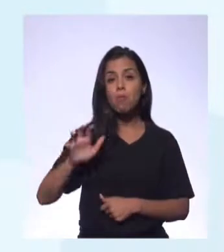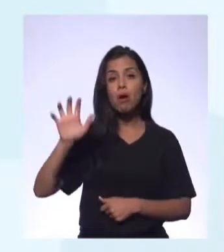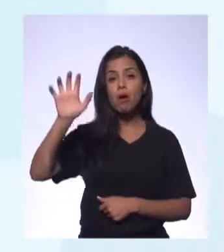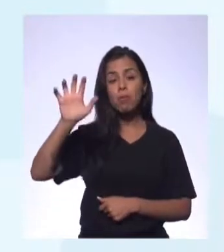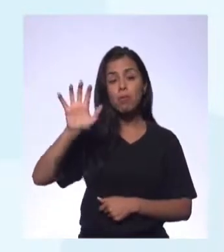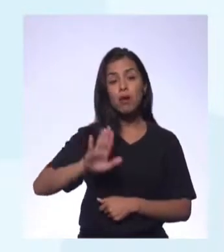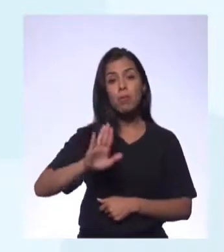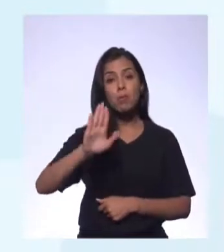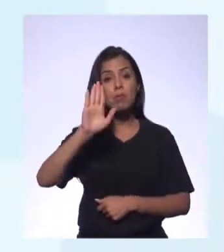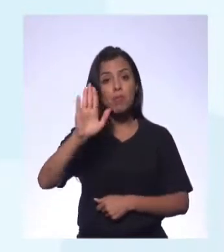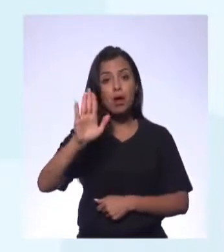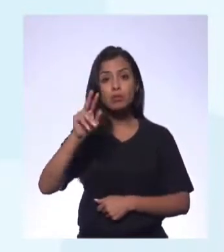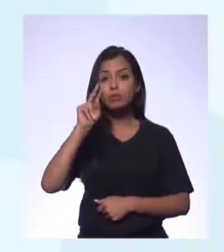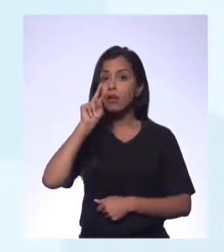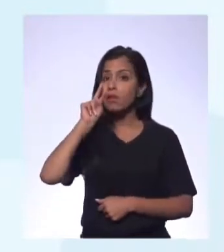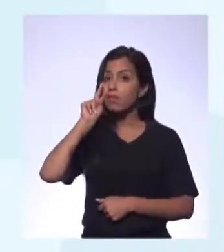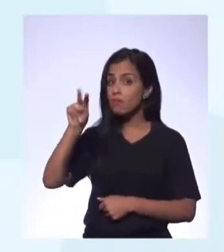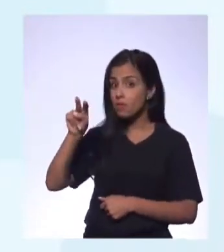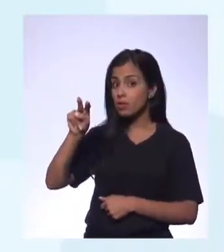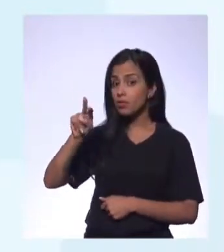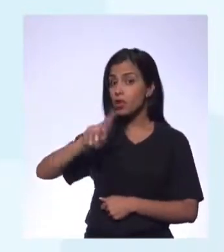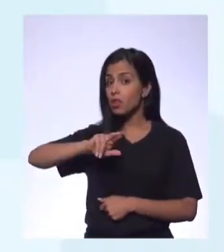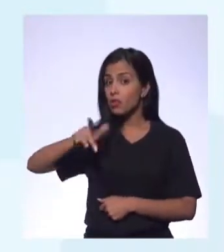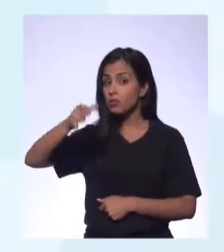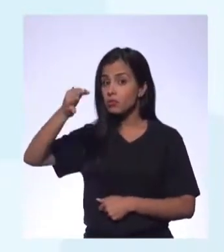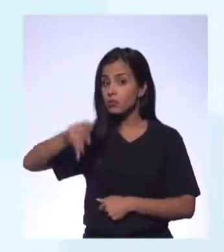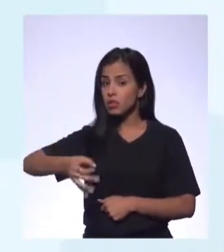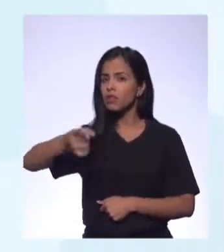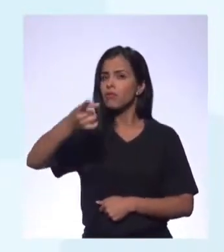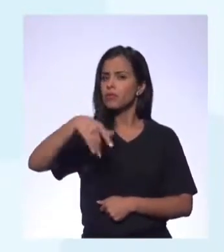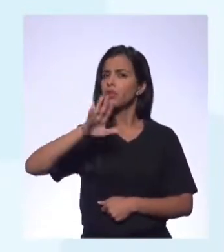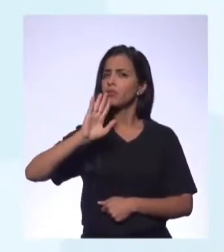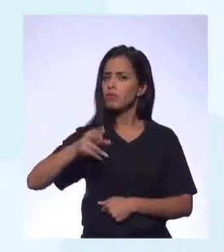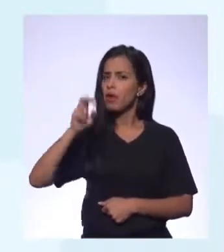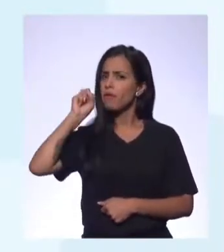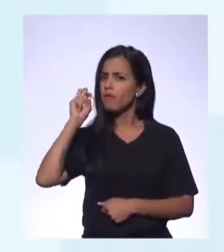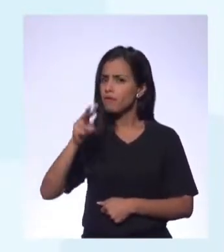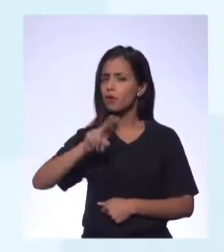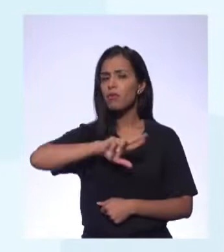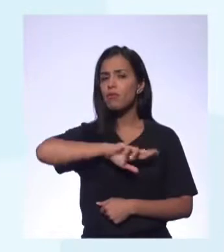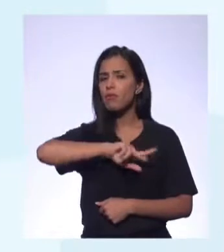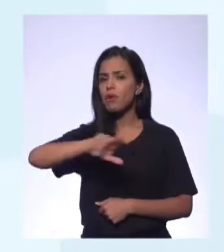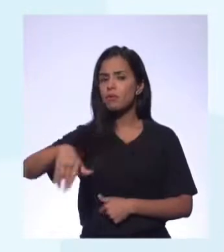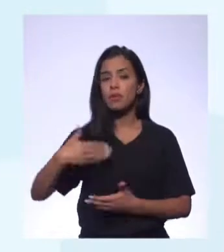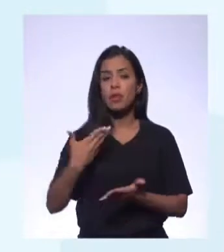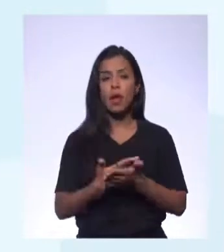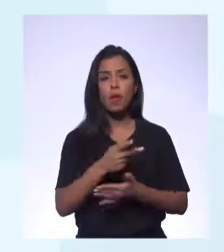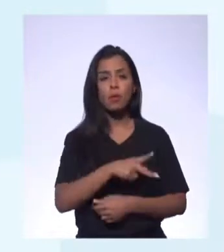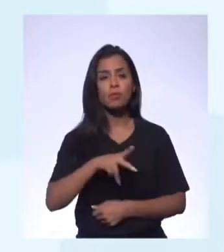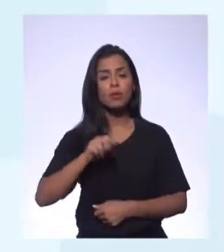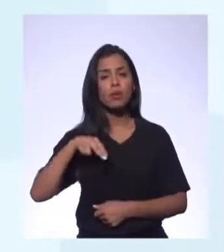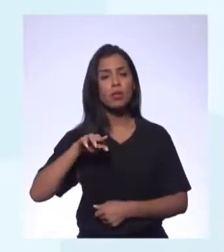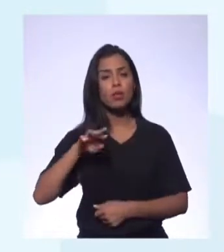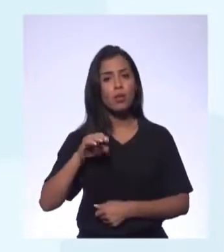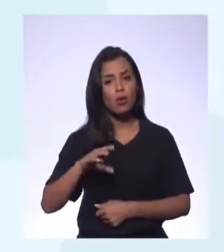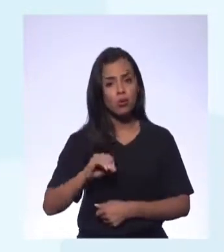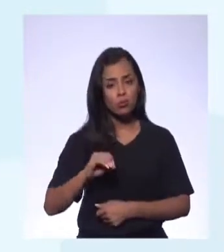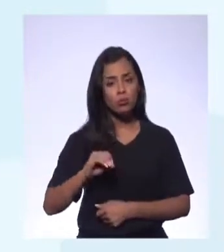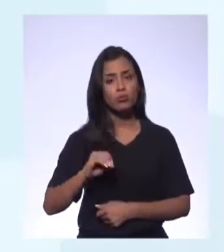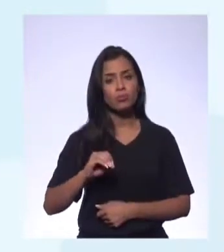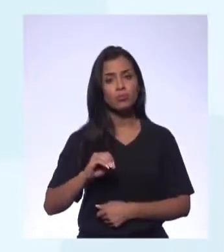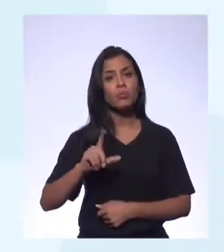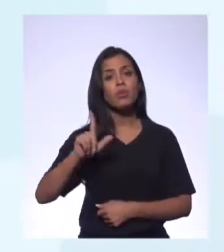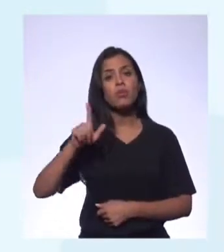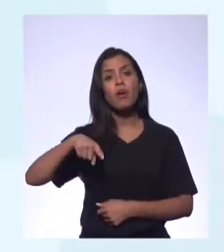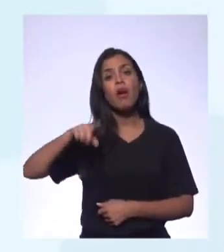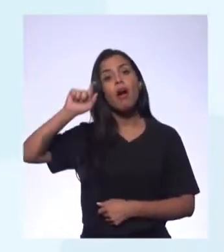denominação correta. O correto, como vocês viram diversas vezes nas aulas do professor Antônio, é África setentrional, que